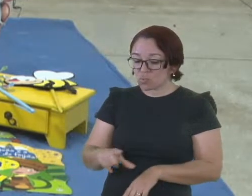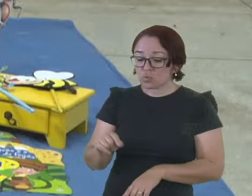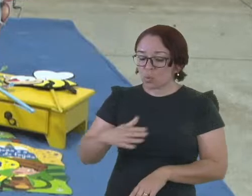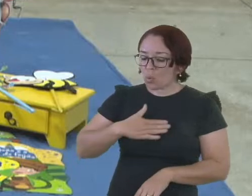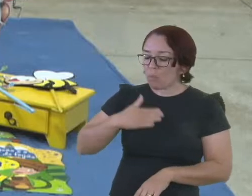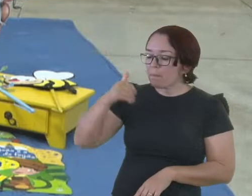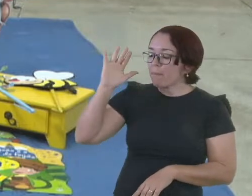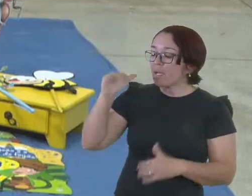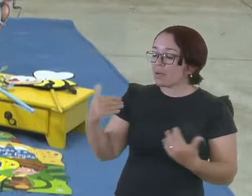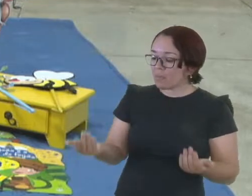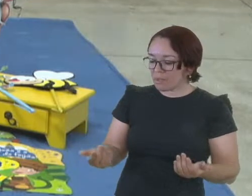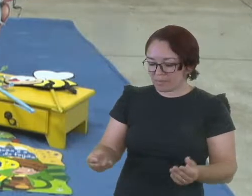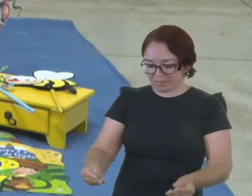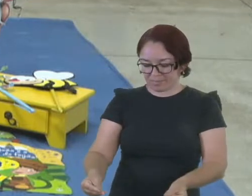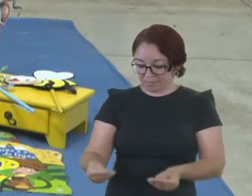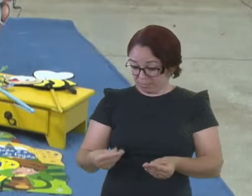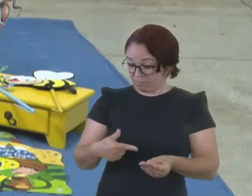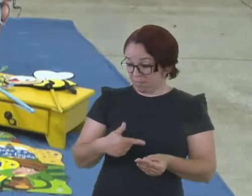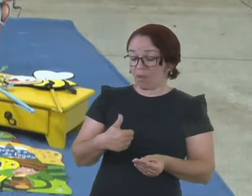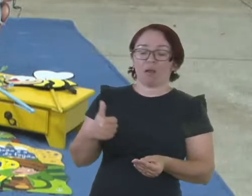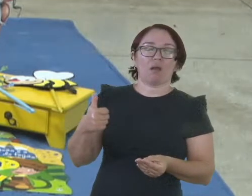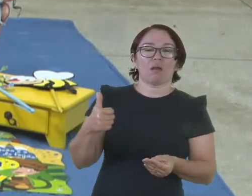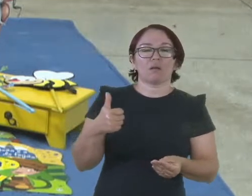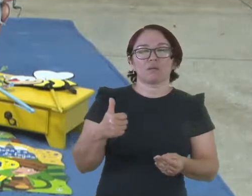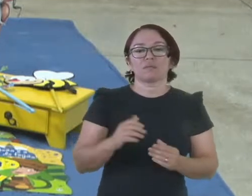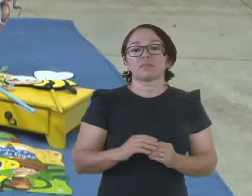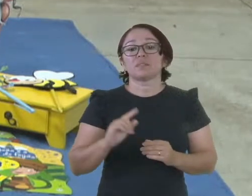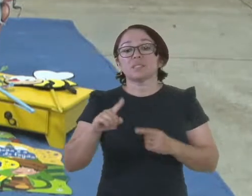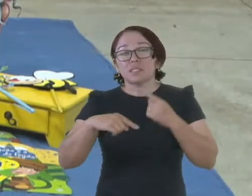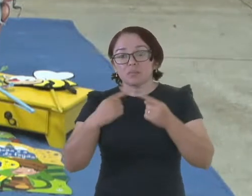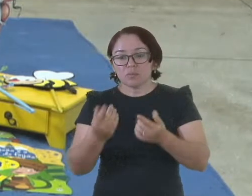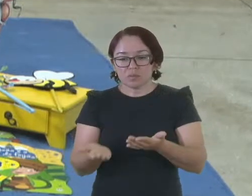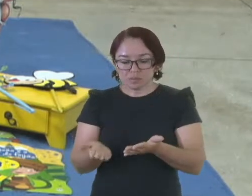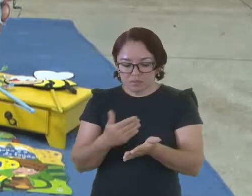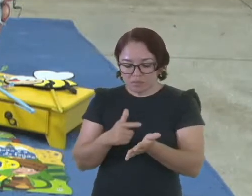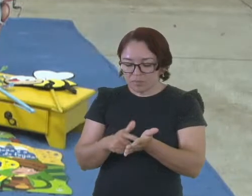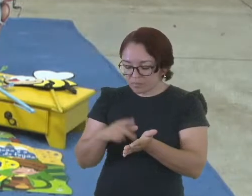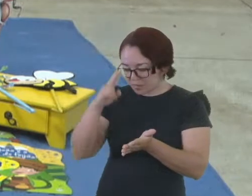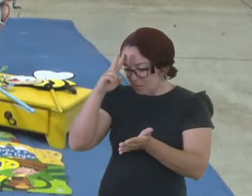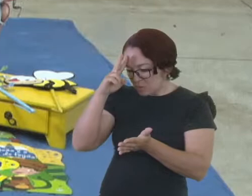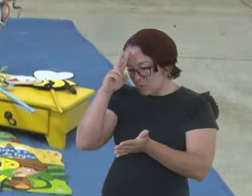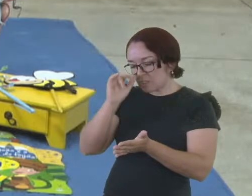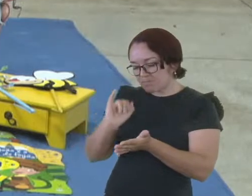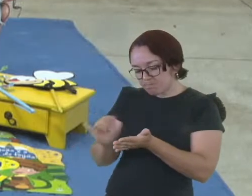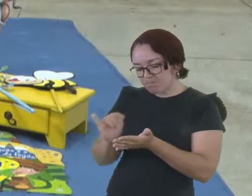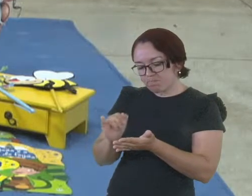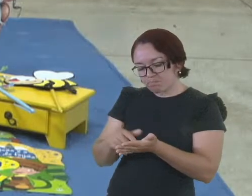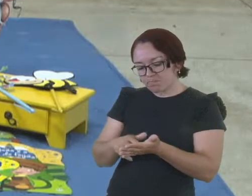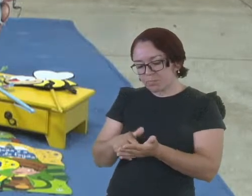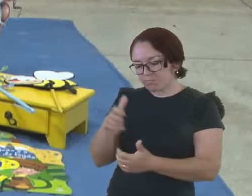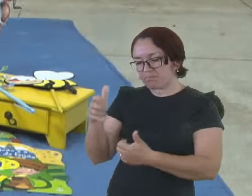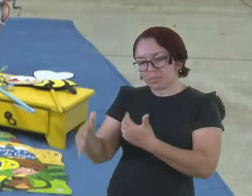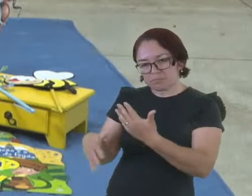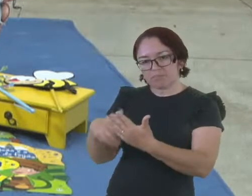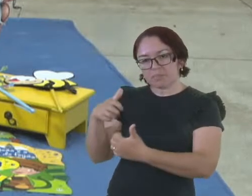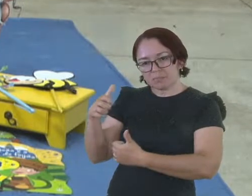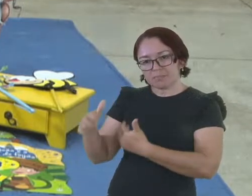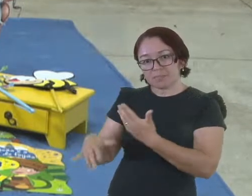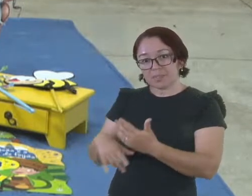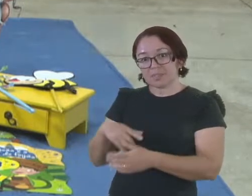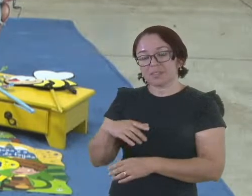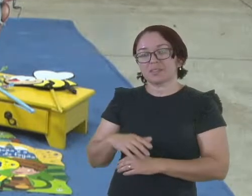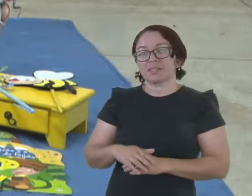dela. Depois disso, comece a contar a história para a criança. Você vai ver, a criança vai